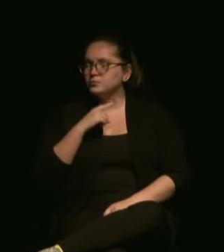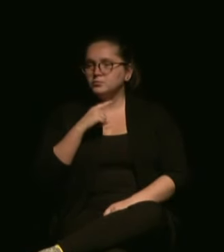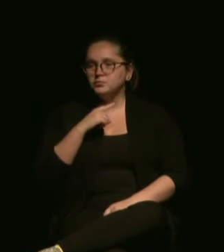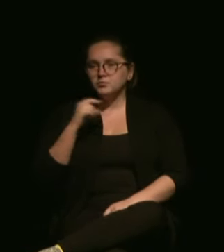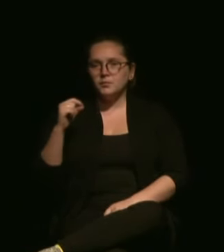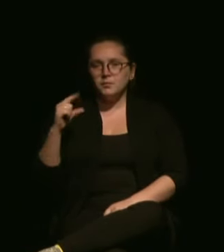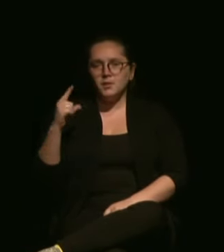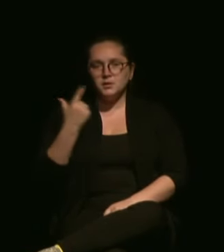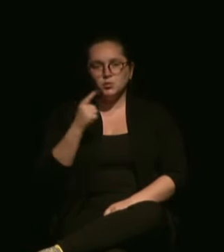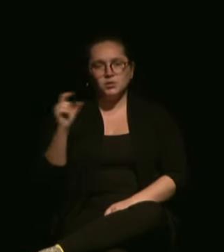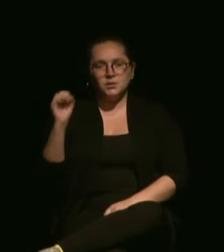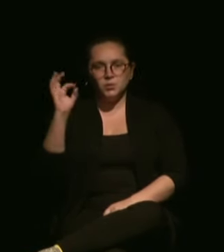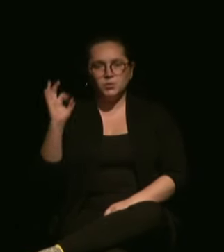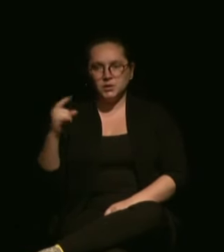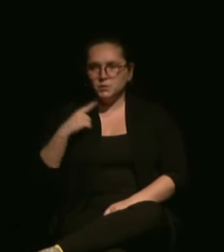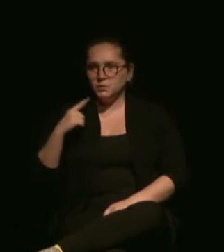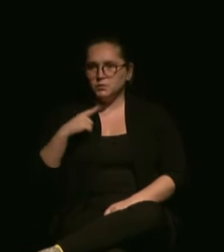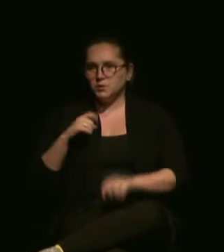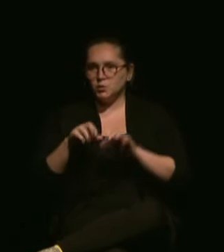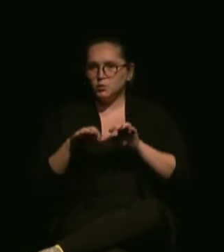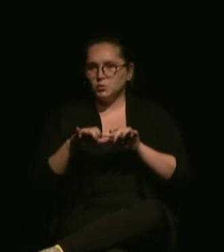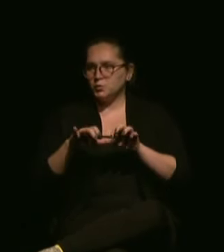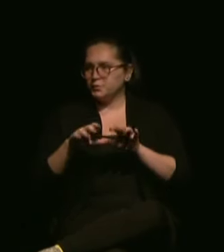Tá 100% aqui.